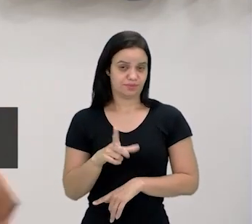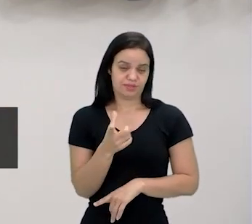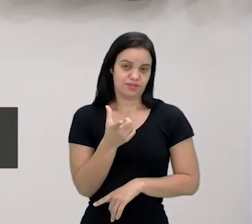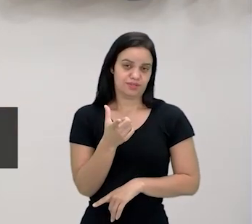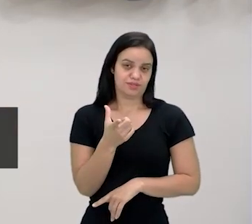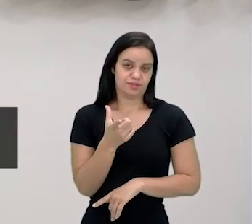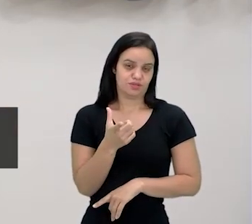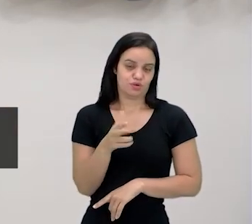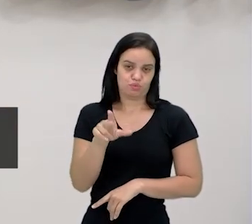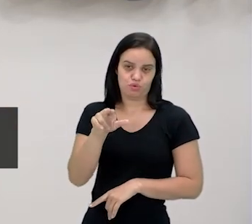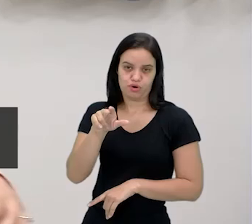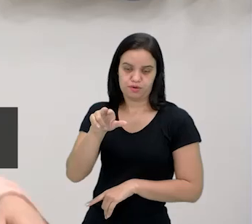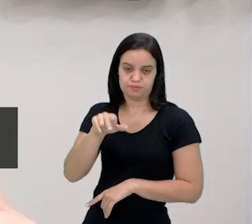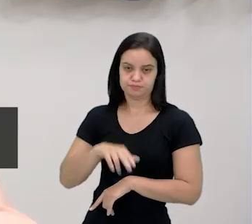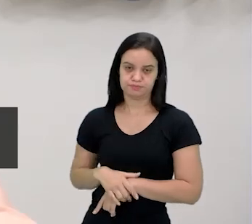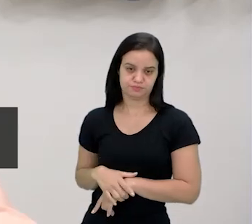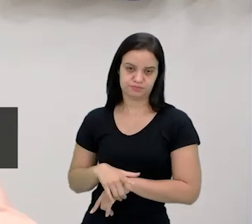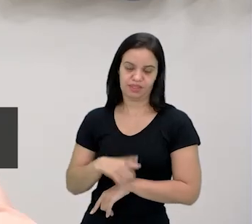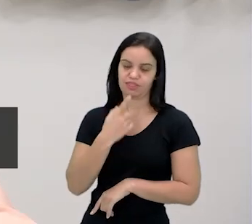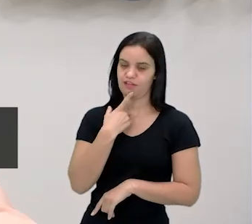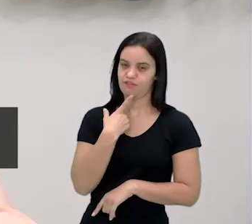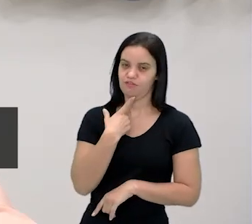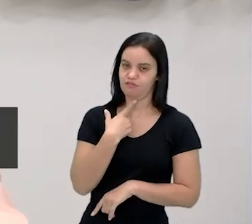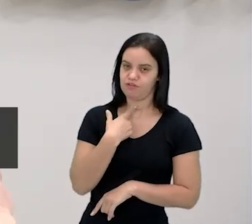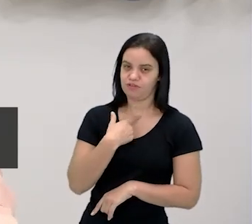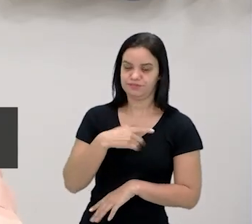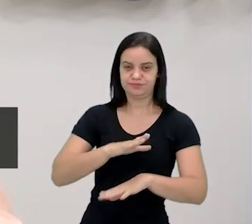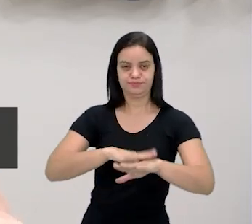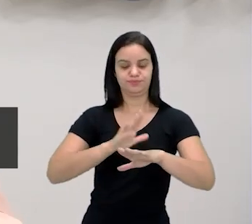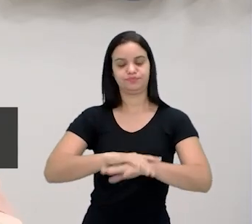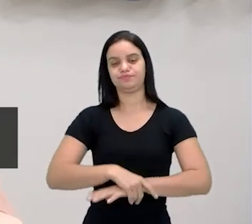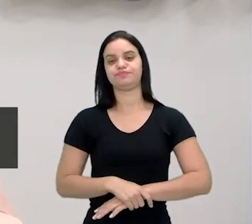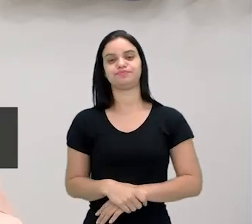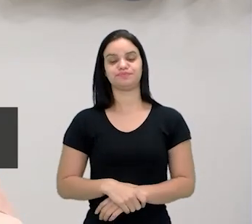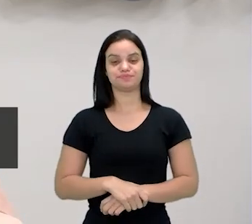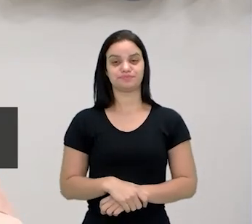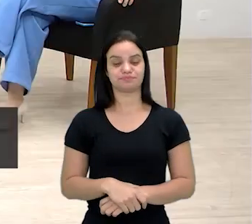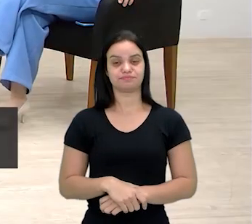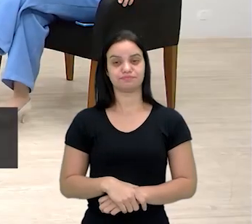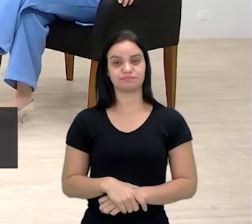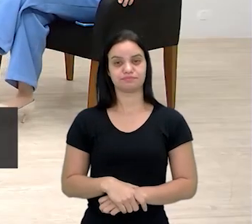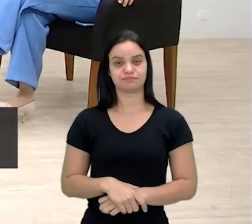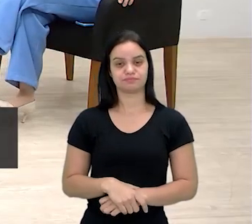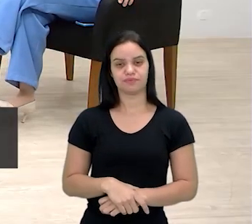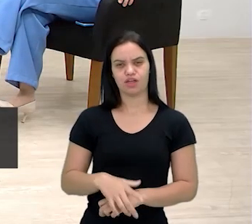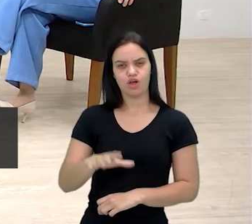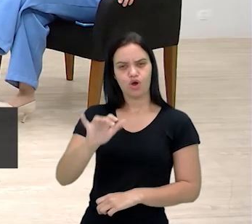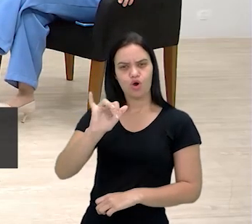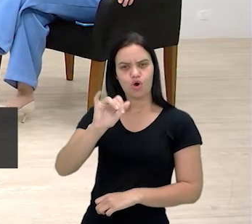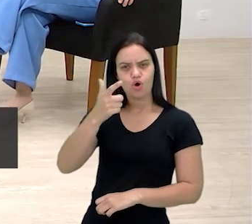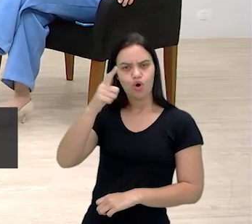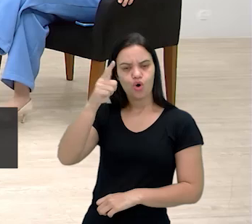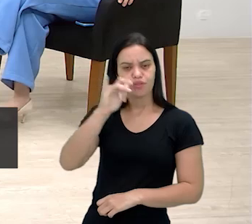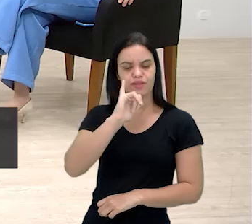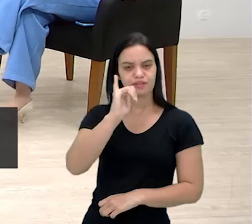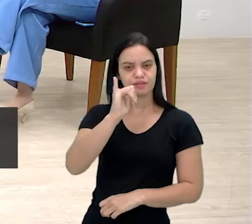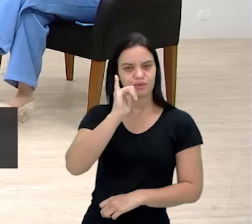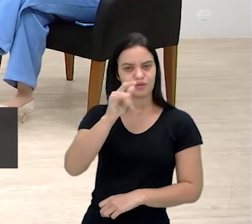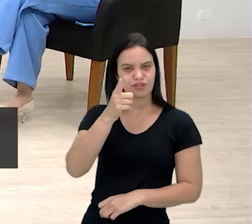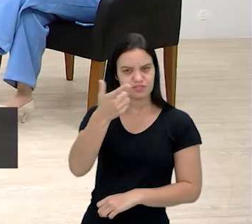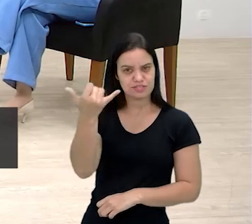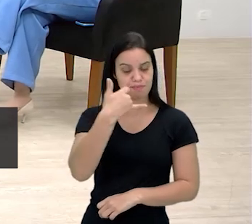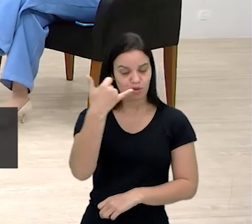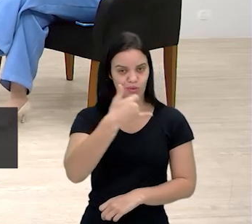né, para o irmão, fazer essas vontades dele. Isso é bem visível na obra, né, Bessane? E só mais uma coisinha, porque eu gostei muito de uma coisa que você falou,